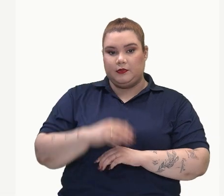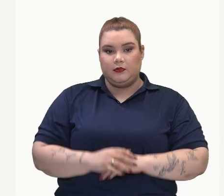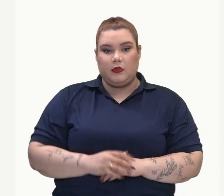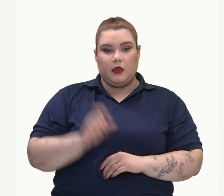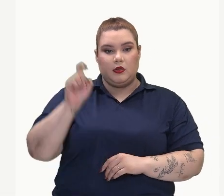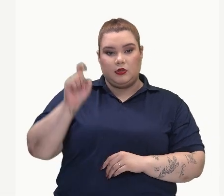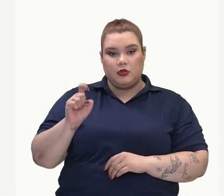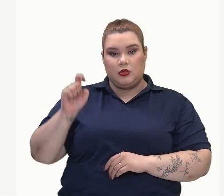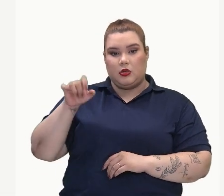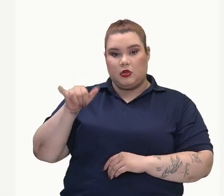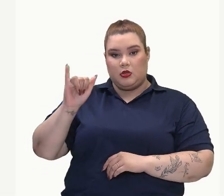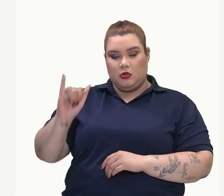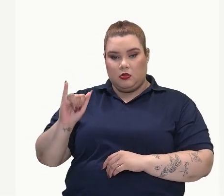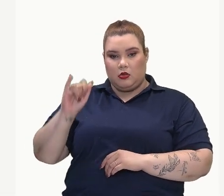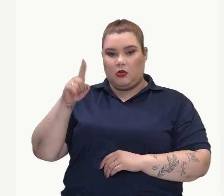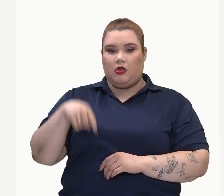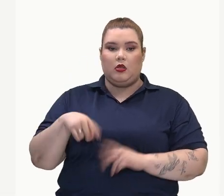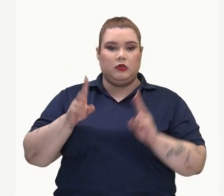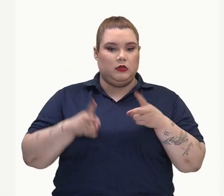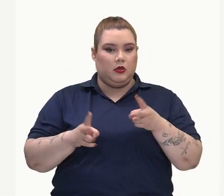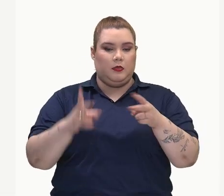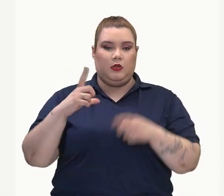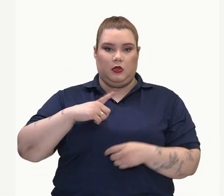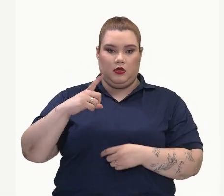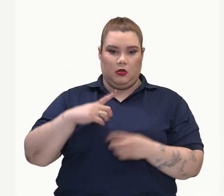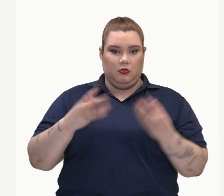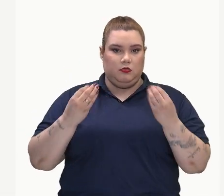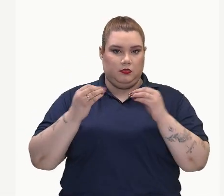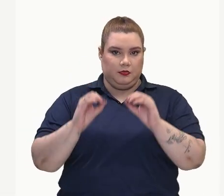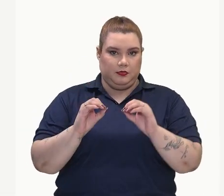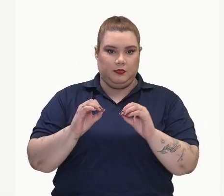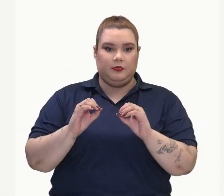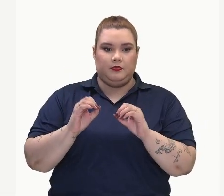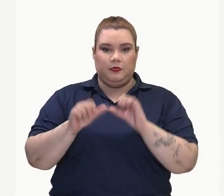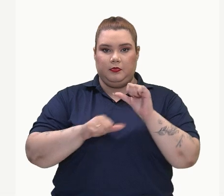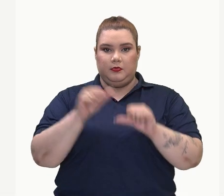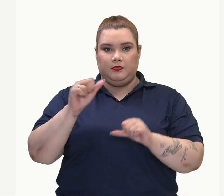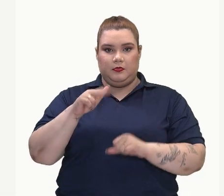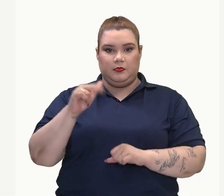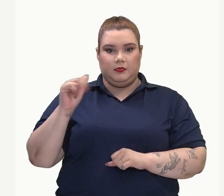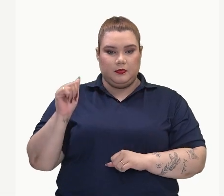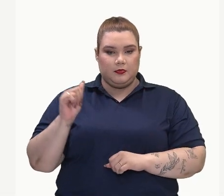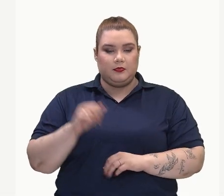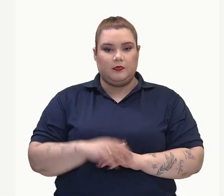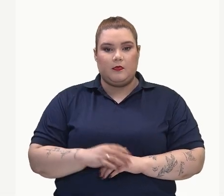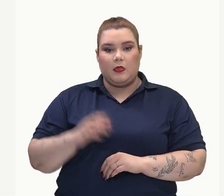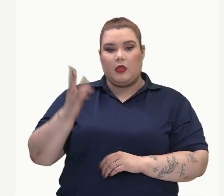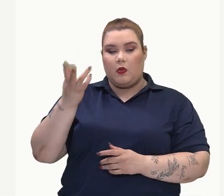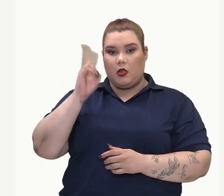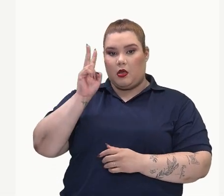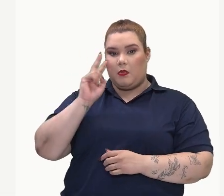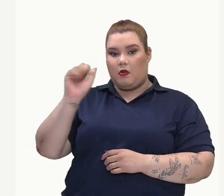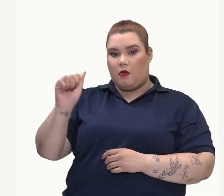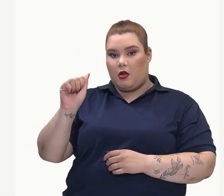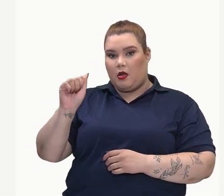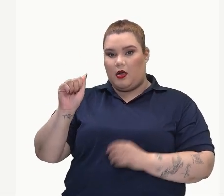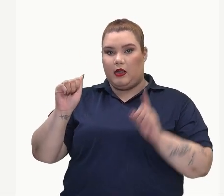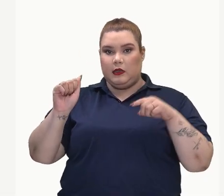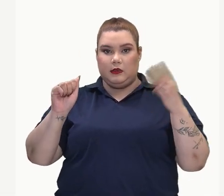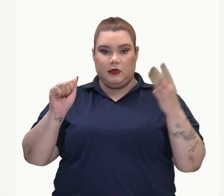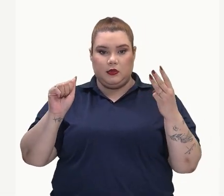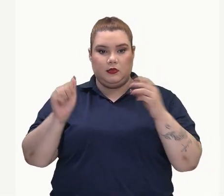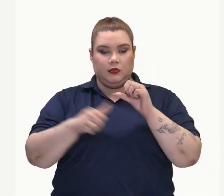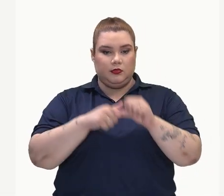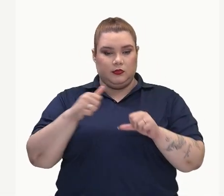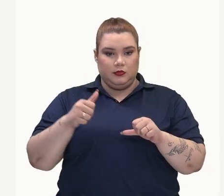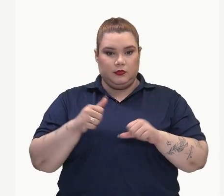e y são pontos genéricos da circunferência. Menos 2 vezes A. Quem é A? 3. Tá aqui.